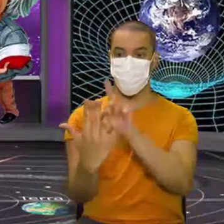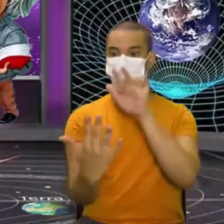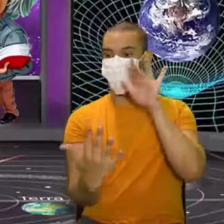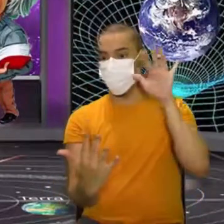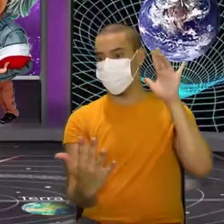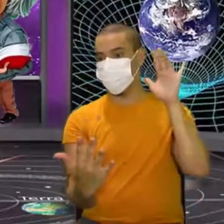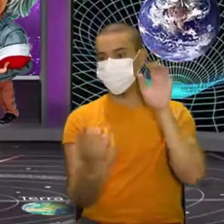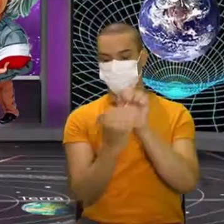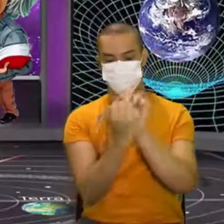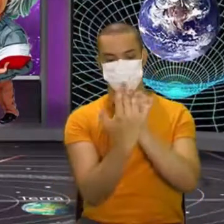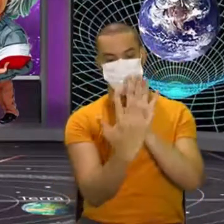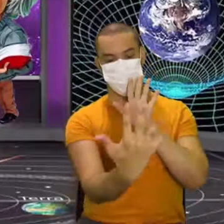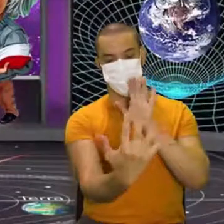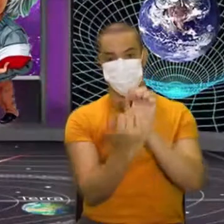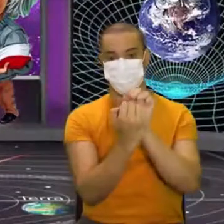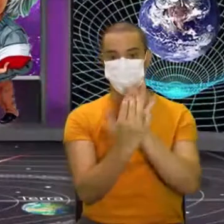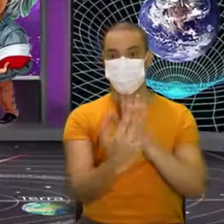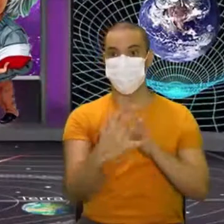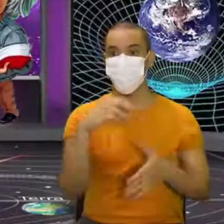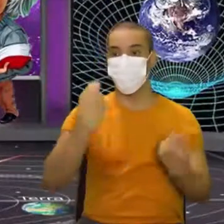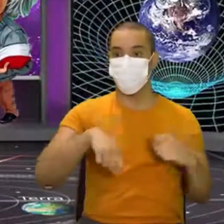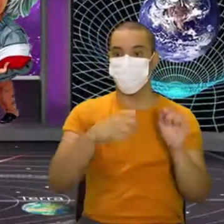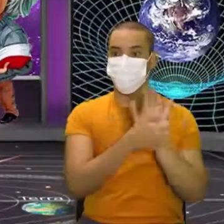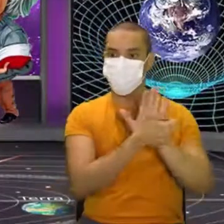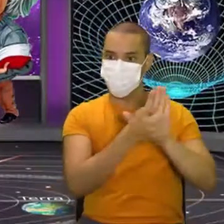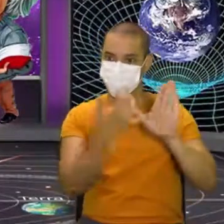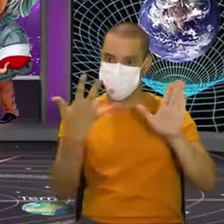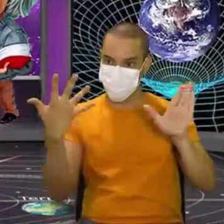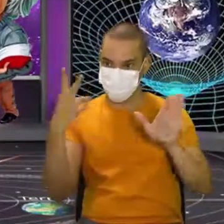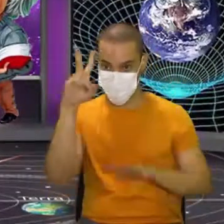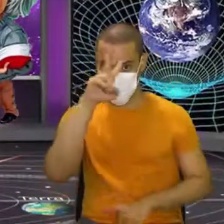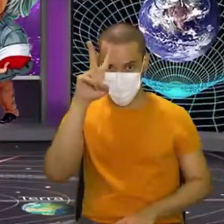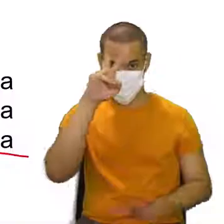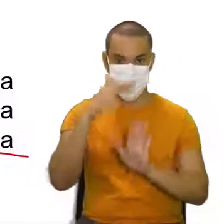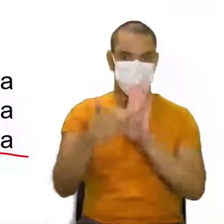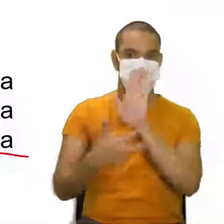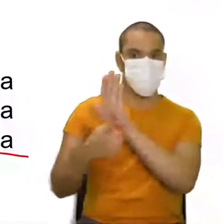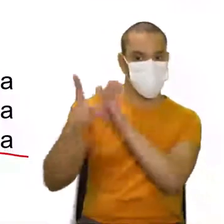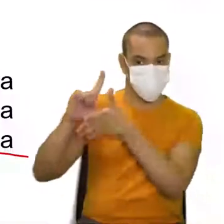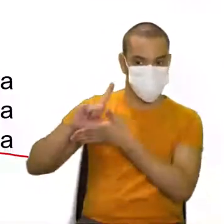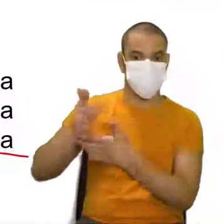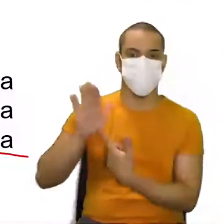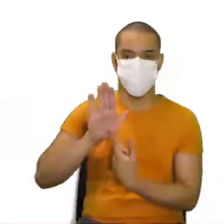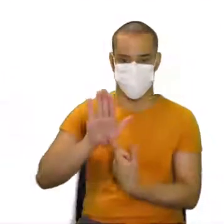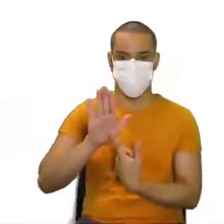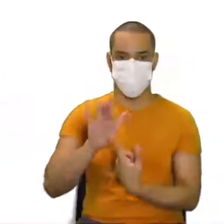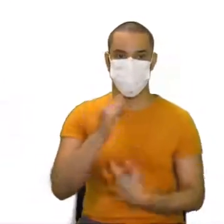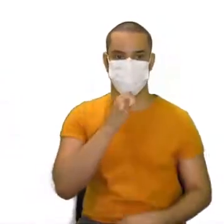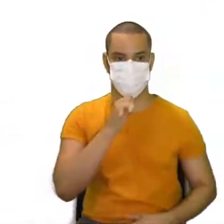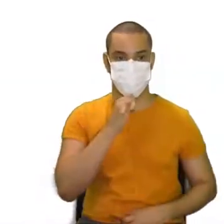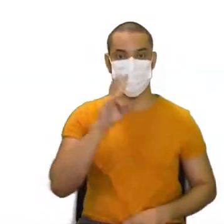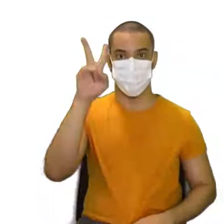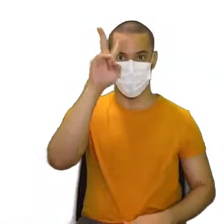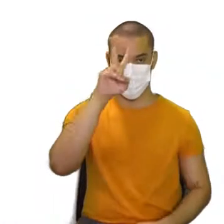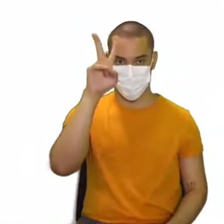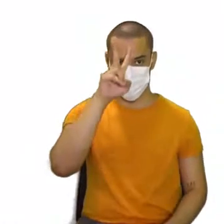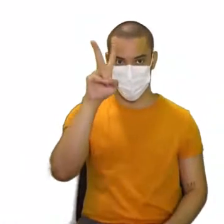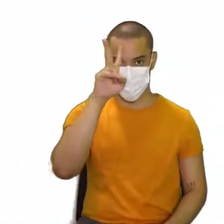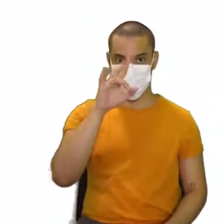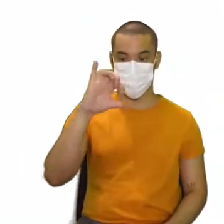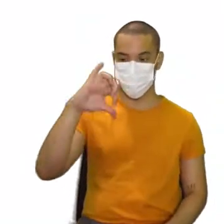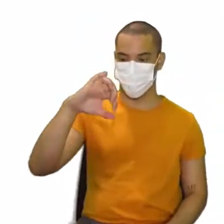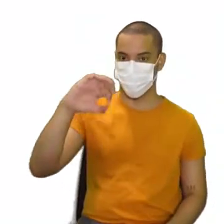sempre é saindo do plano certo então vamos lá que vai ter um exemplo aí mostrando para vocês Lembrando que perpendicular